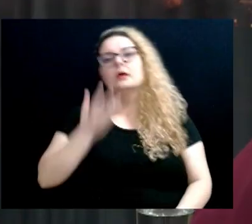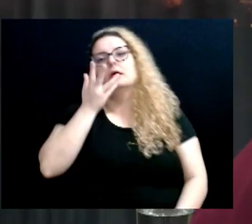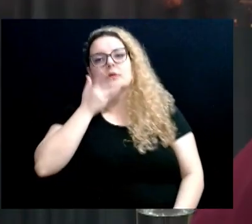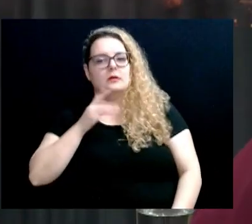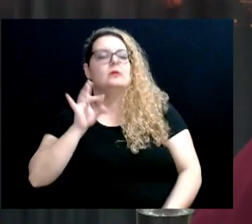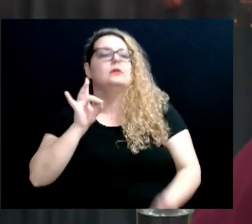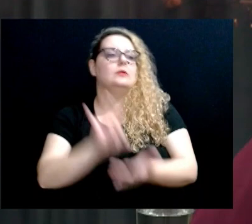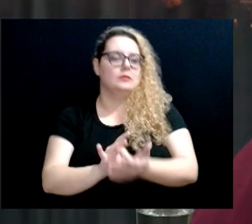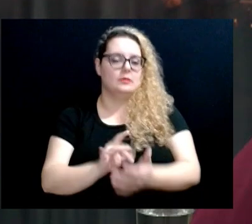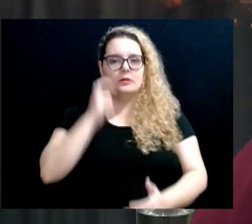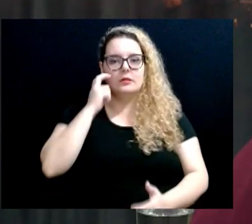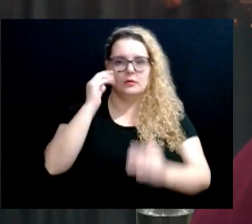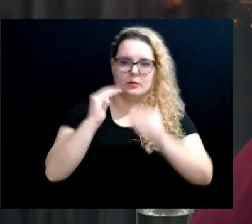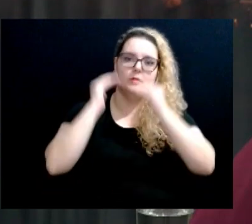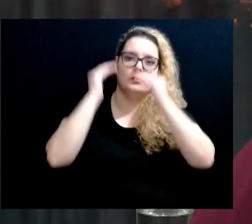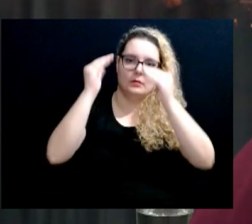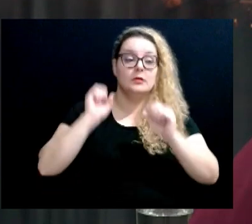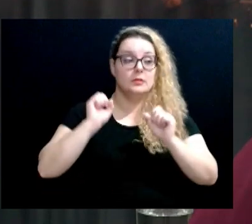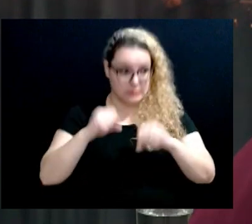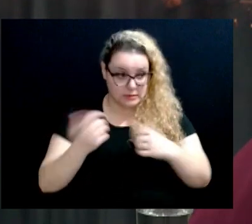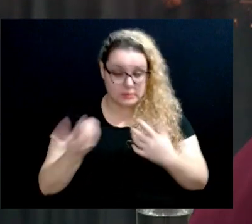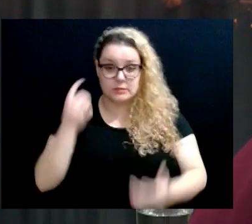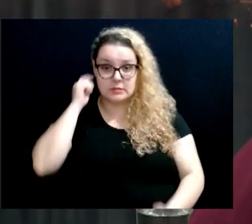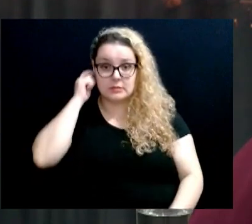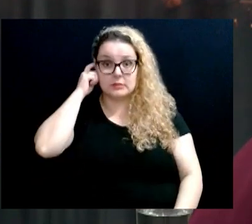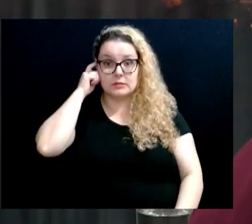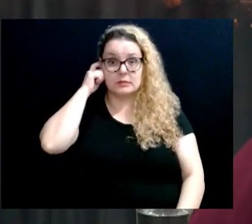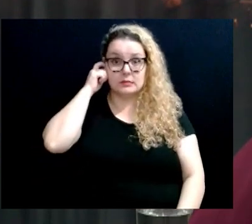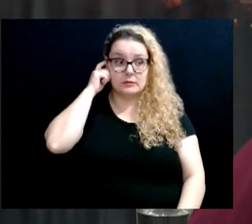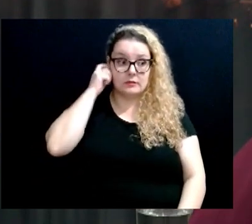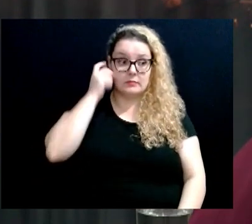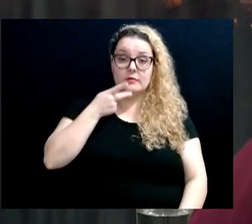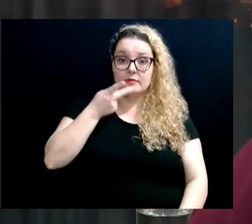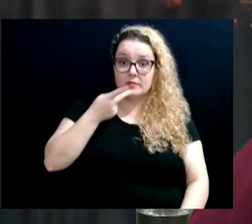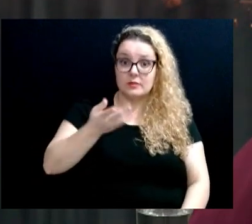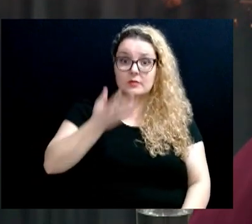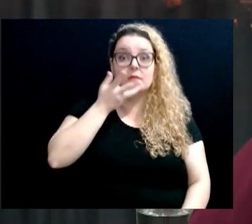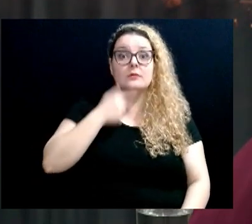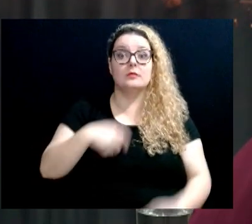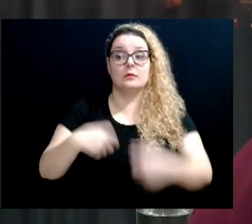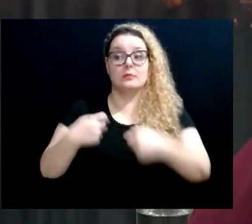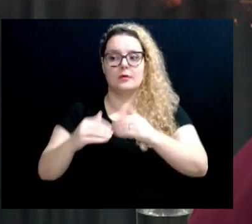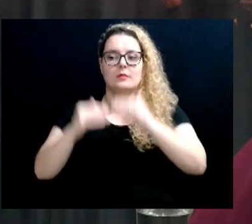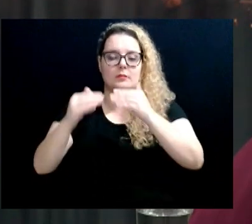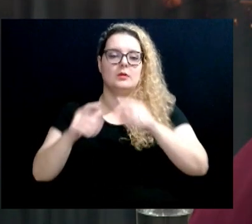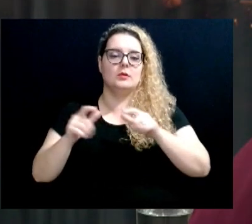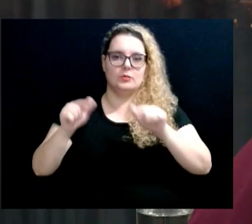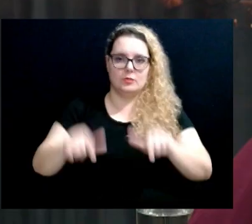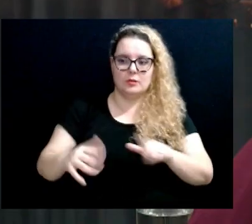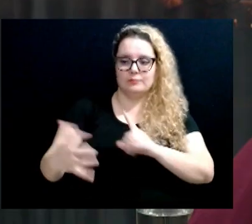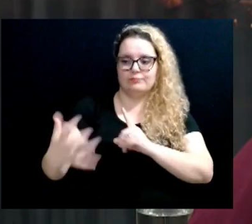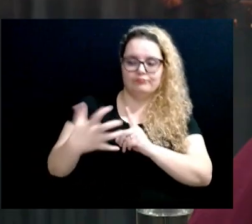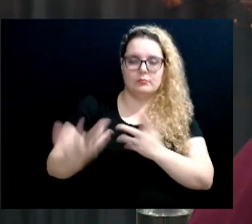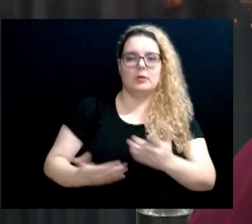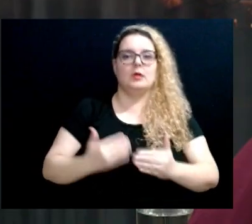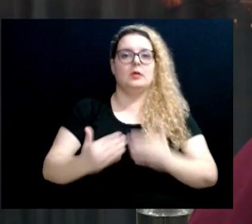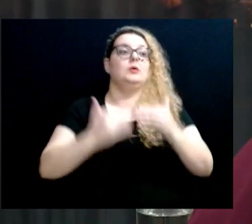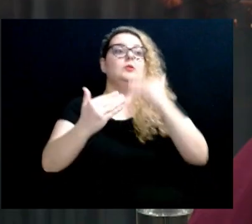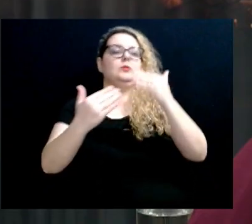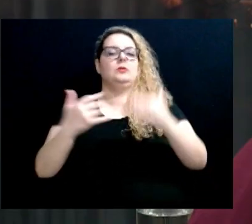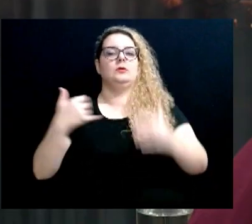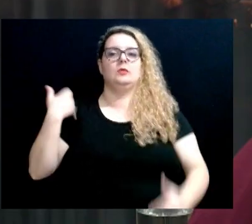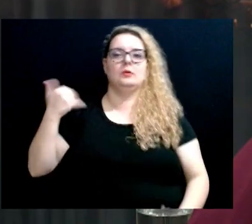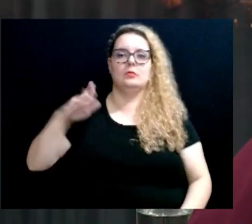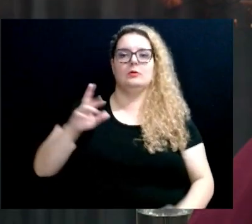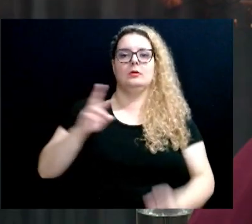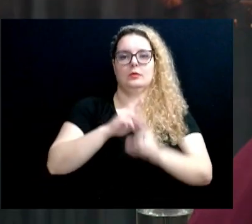acima da média, sim, mas eu estou falando de crianças que precisaram, por questões do ambiente, se desenvolver, ser o adulto da relação. Então, o